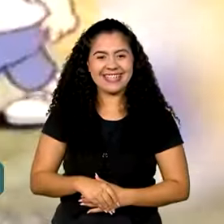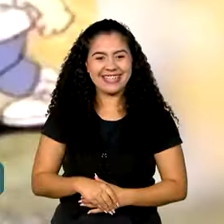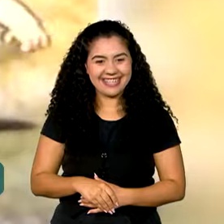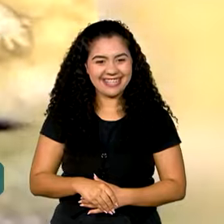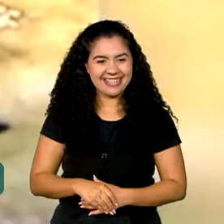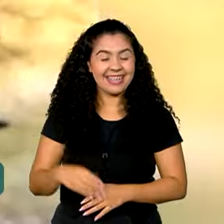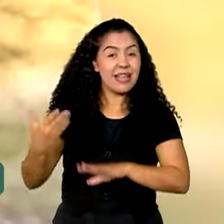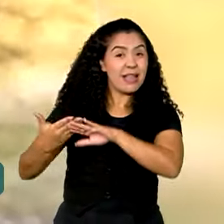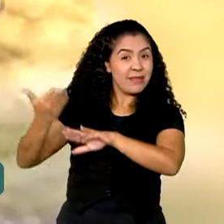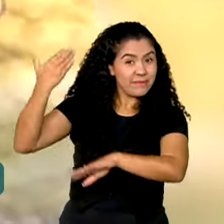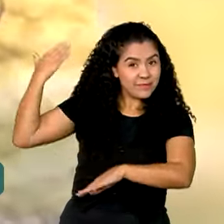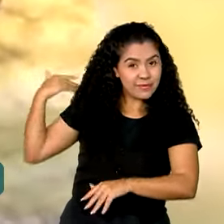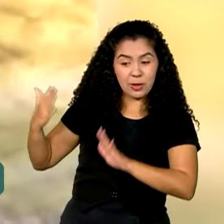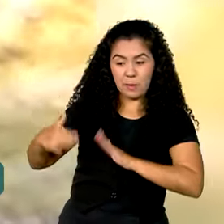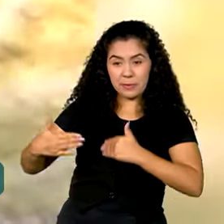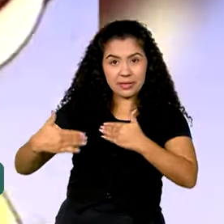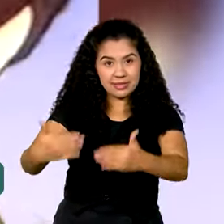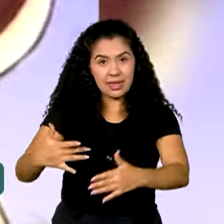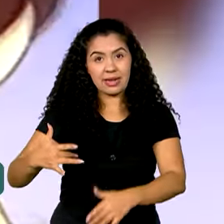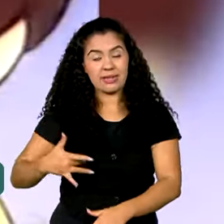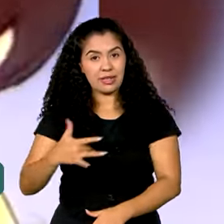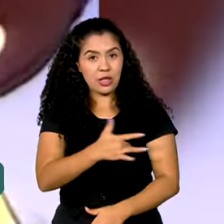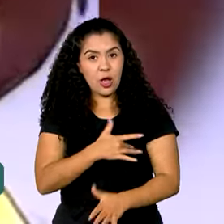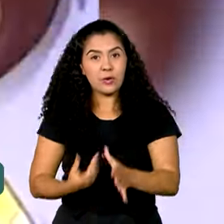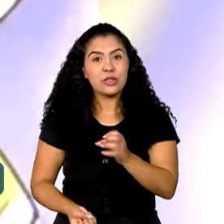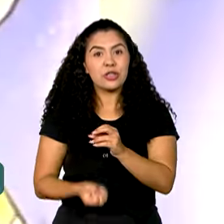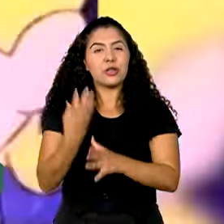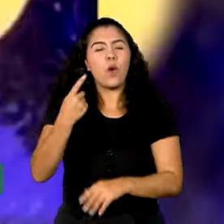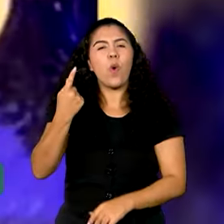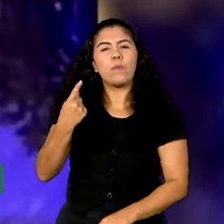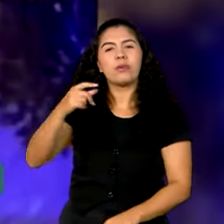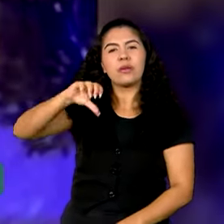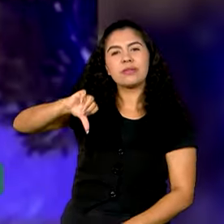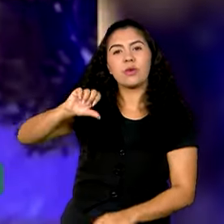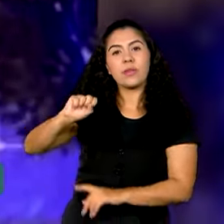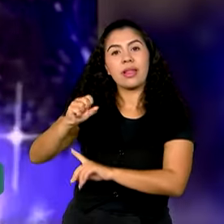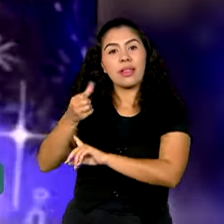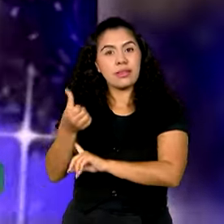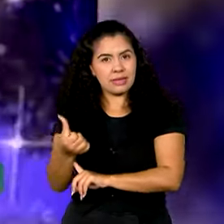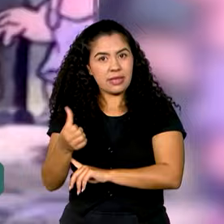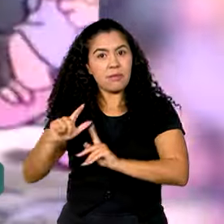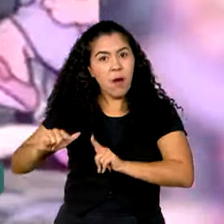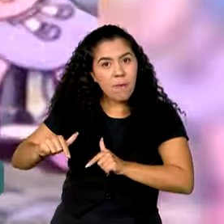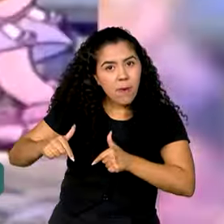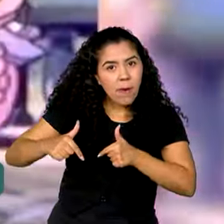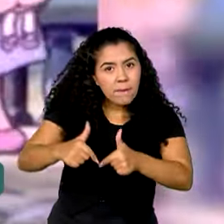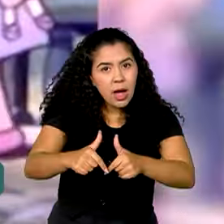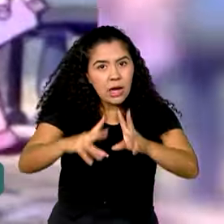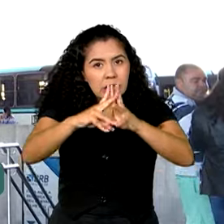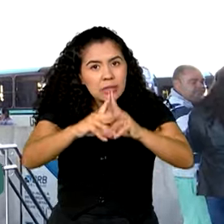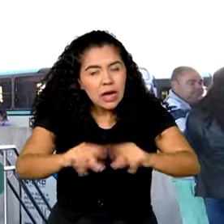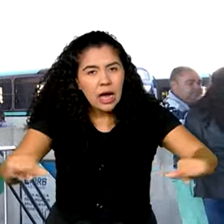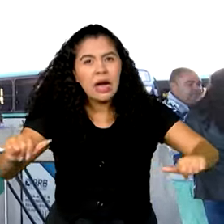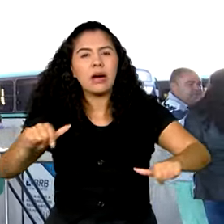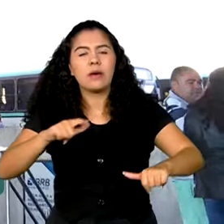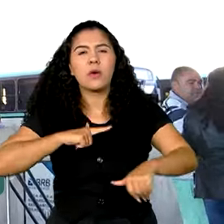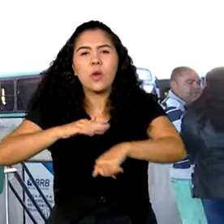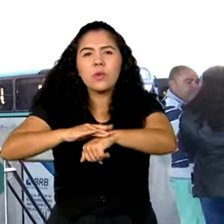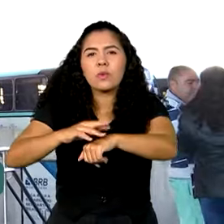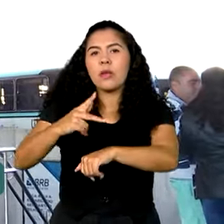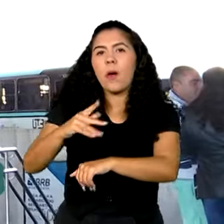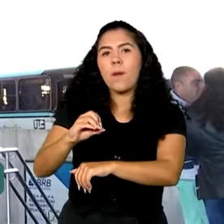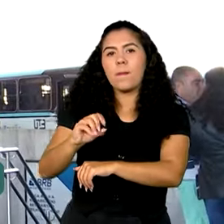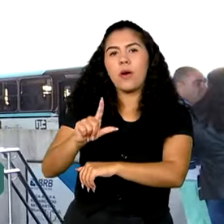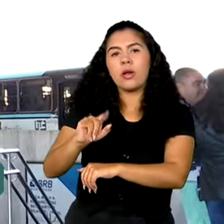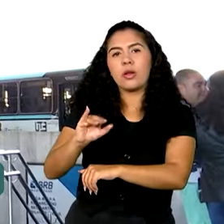Criado pelo Ministério da Saúde em 1986 para ajudar no combate à poliomielite, Zé Gotinha se